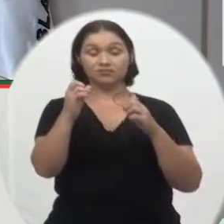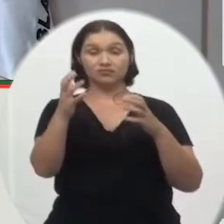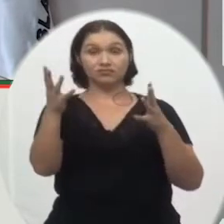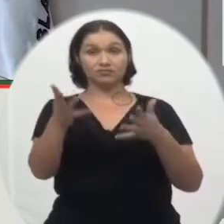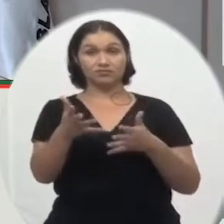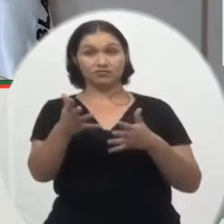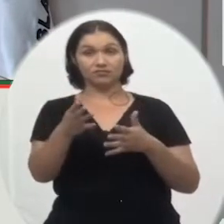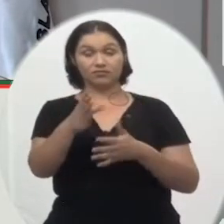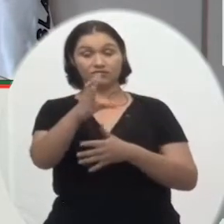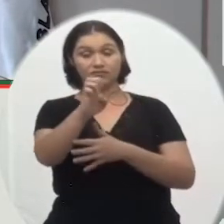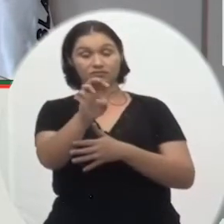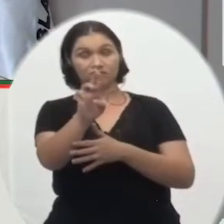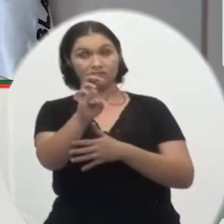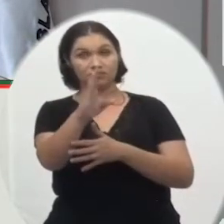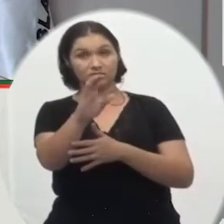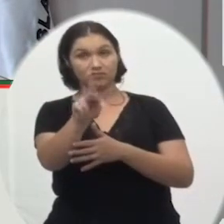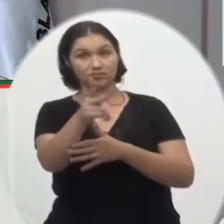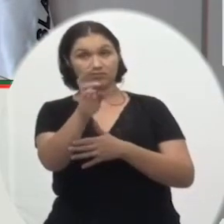como